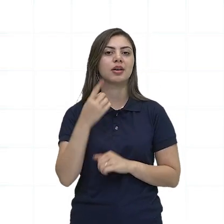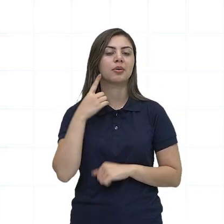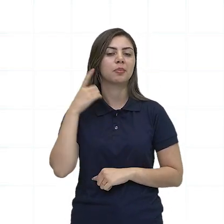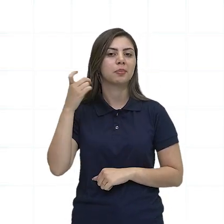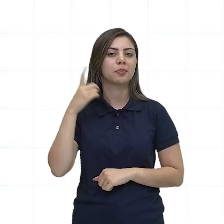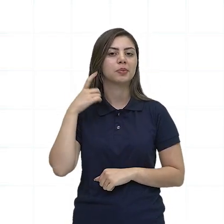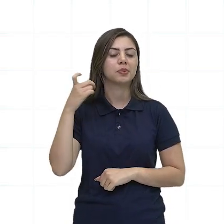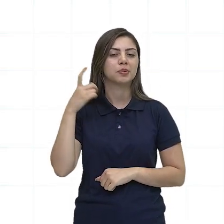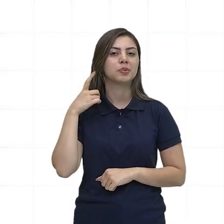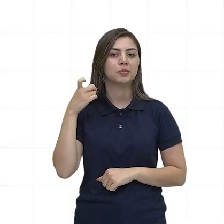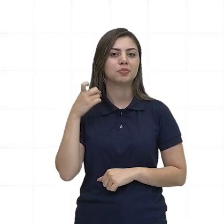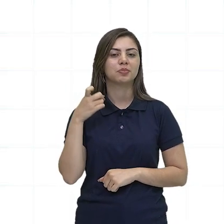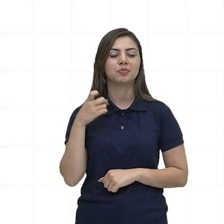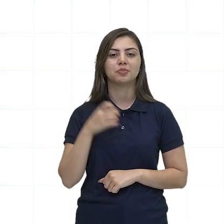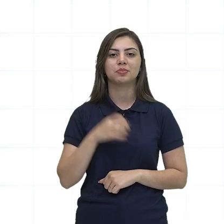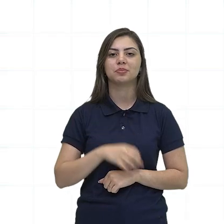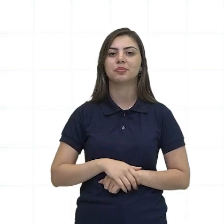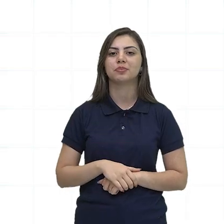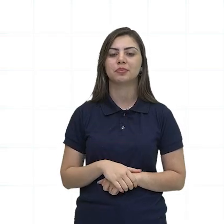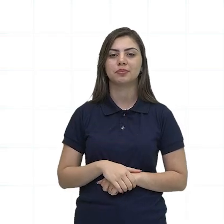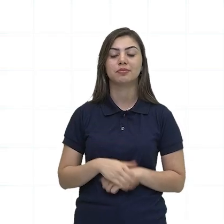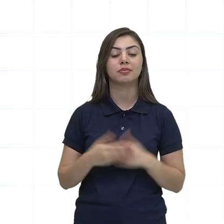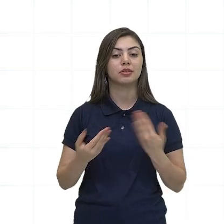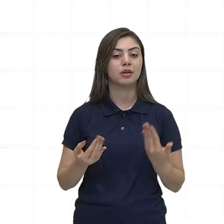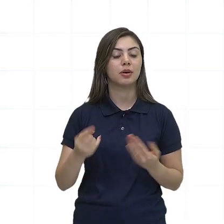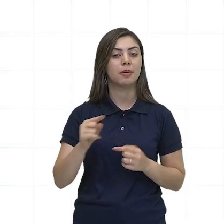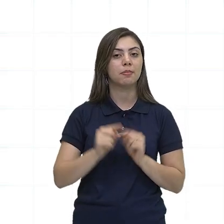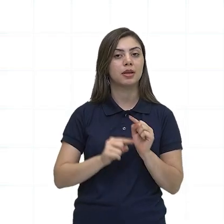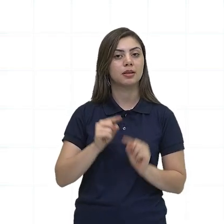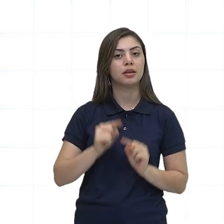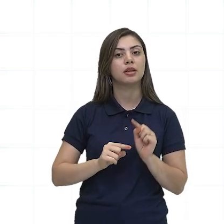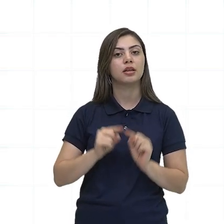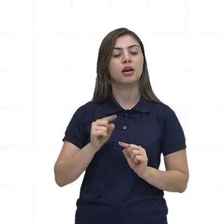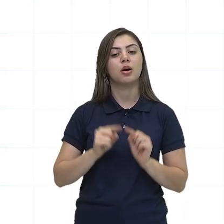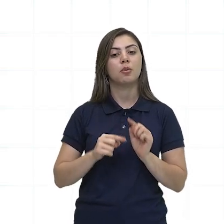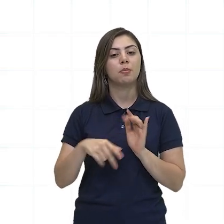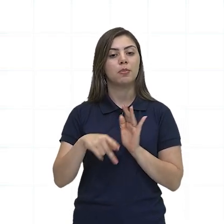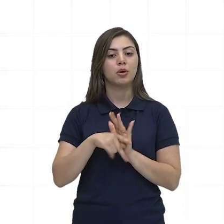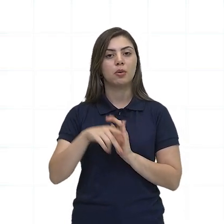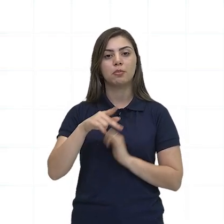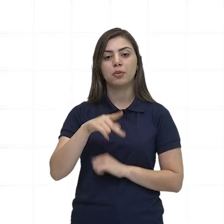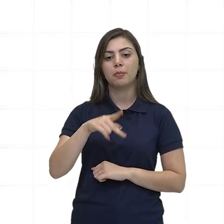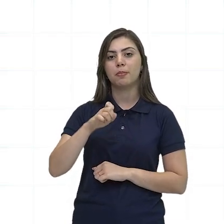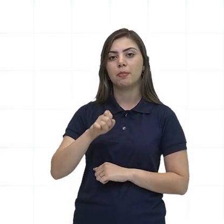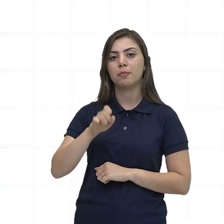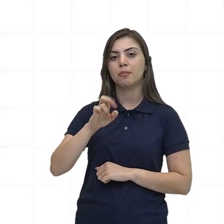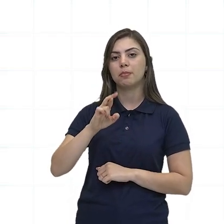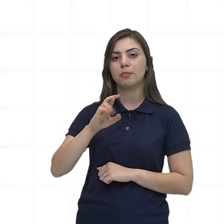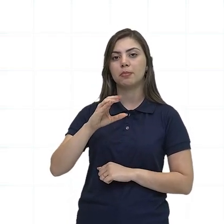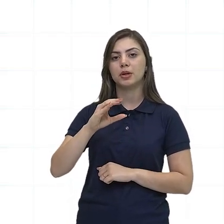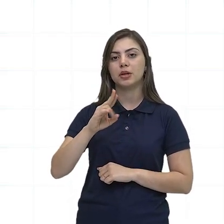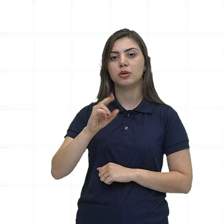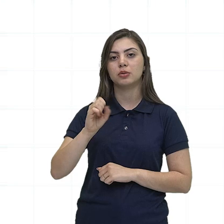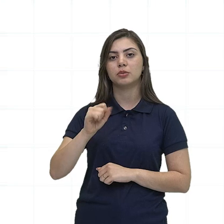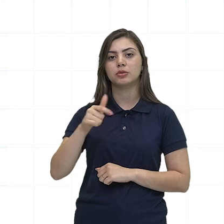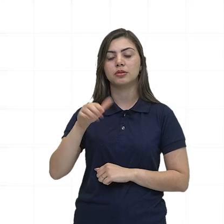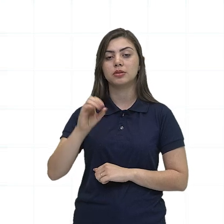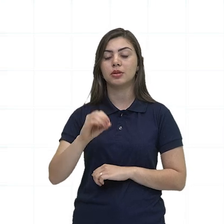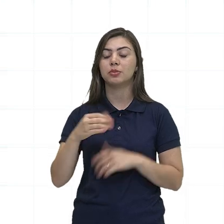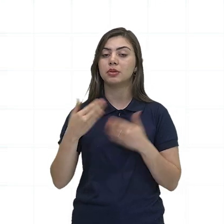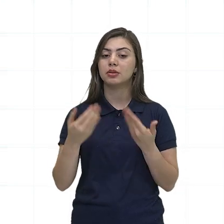emitir um som a partir dessa ação. Isso são os instrumentos de percussão. E lá no Egito,